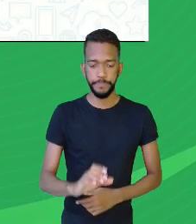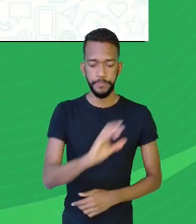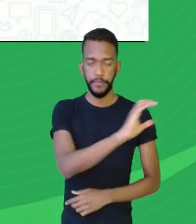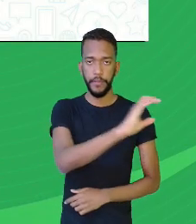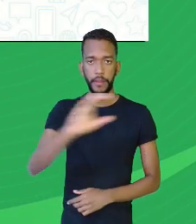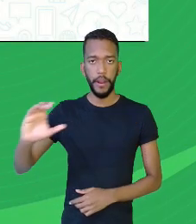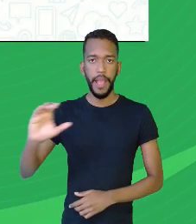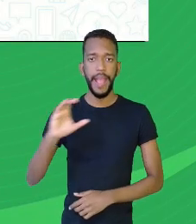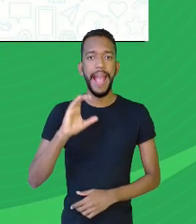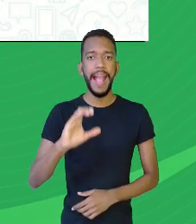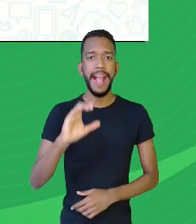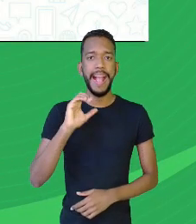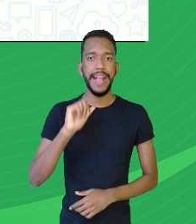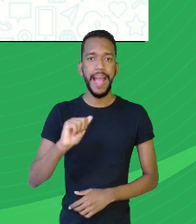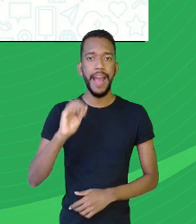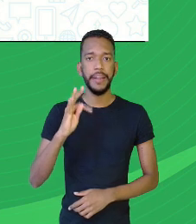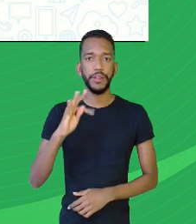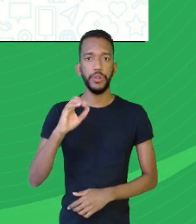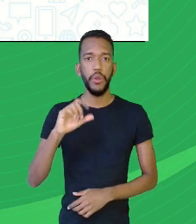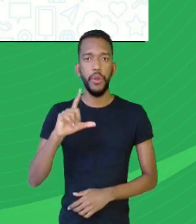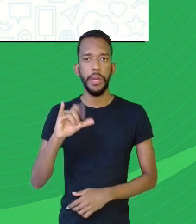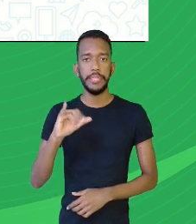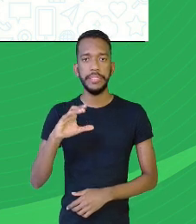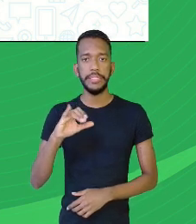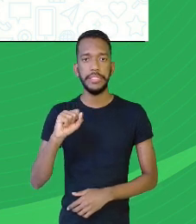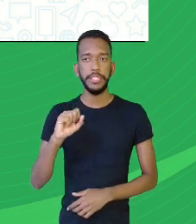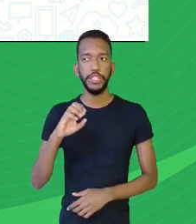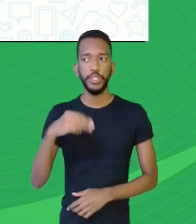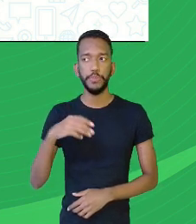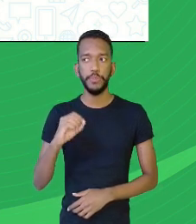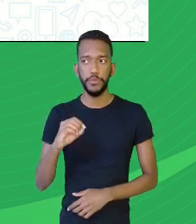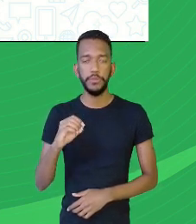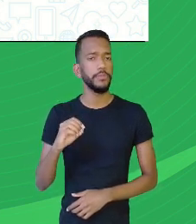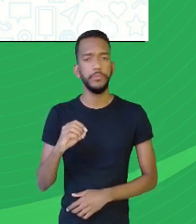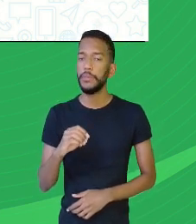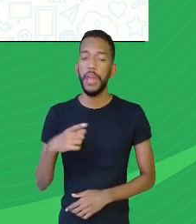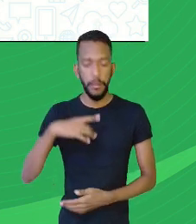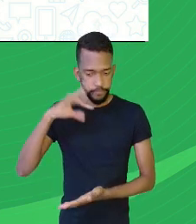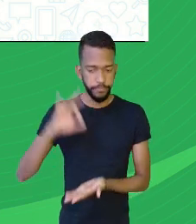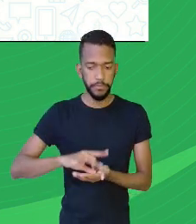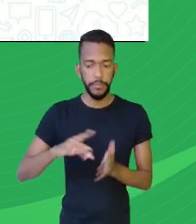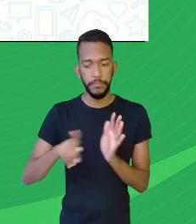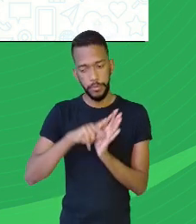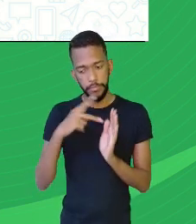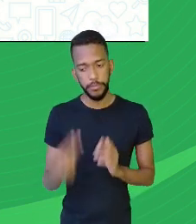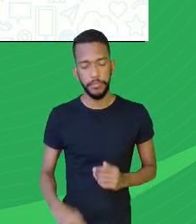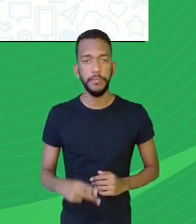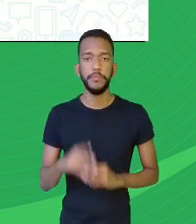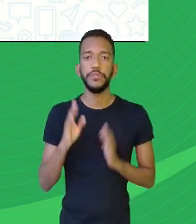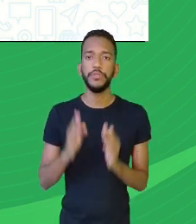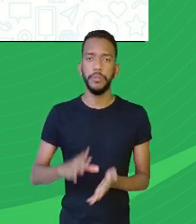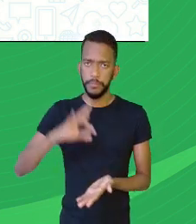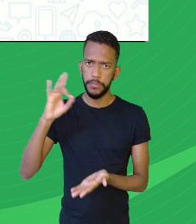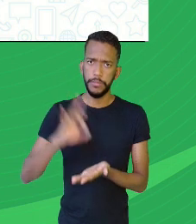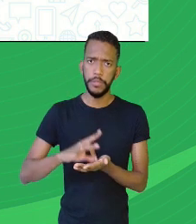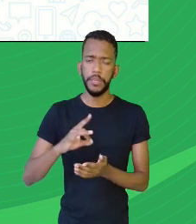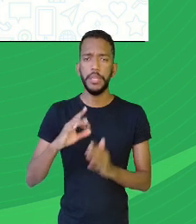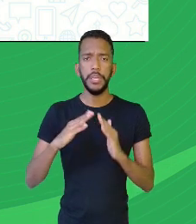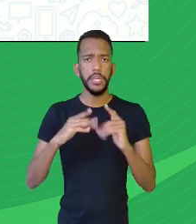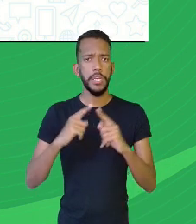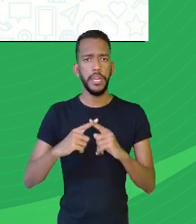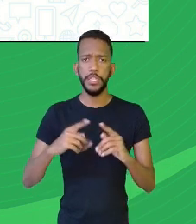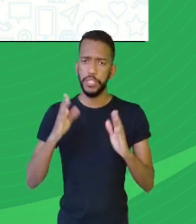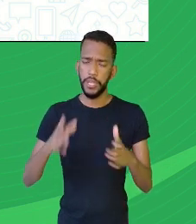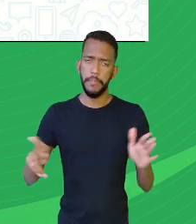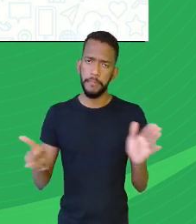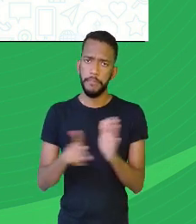catolicismo era a religião oficial do nosso país. Pois é, não tínhamos outra religião, eram os católicos, a religião, a igreja era